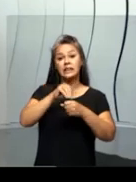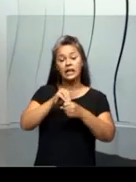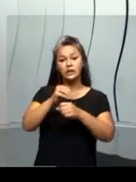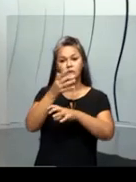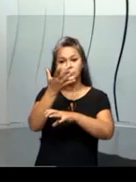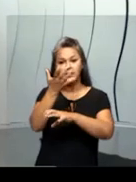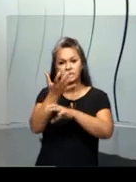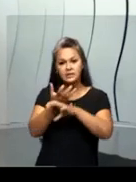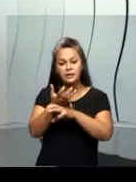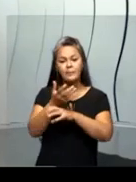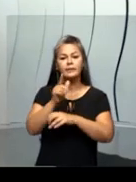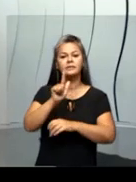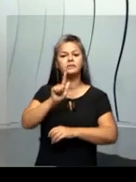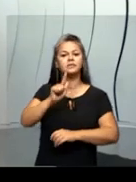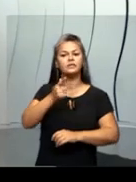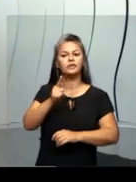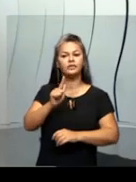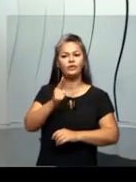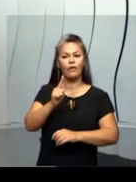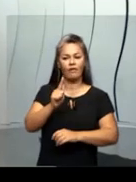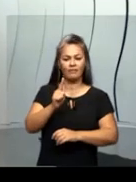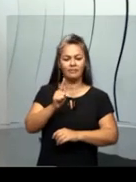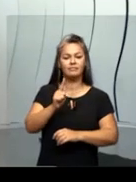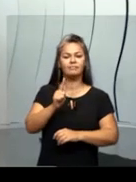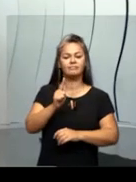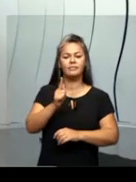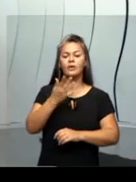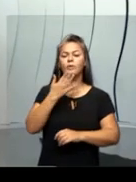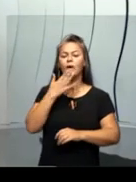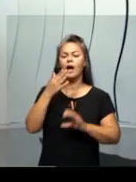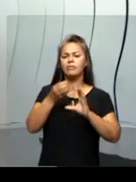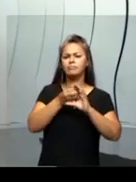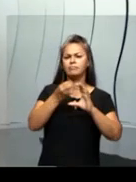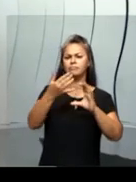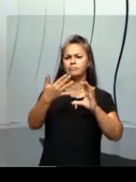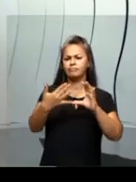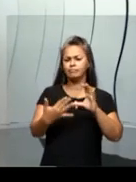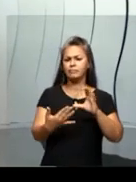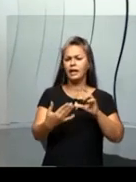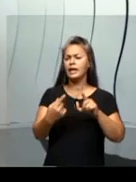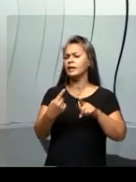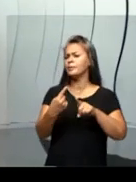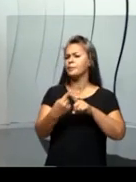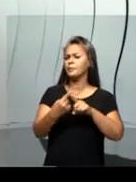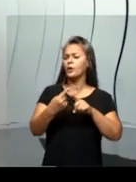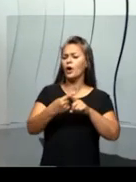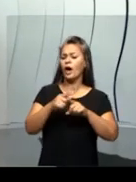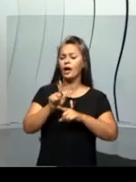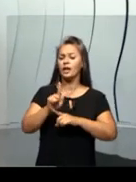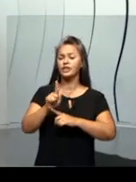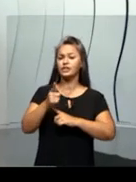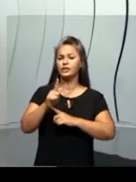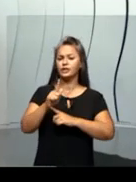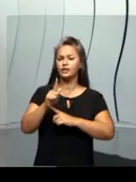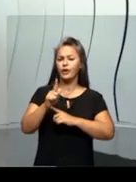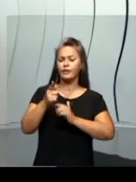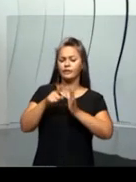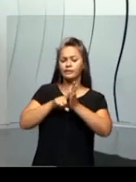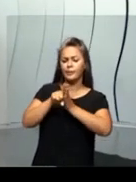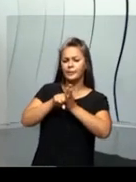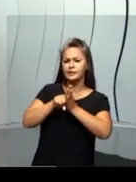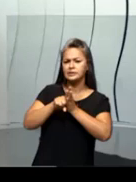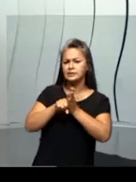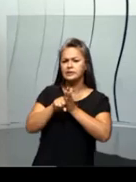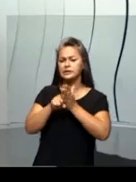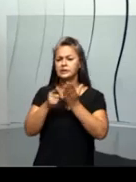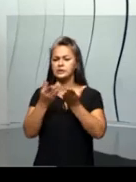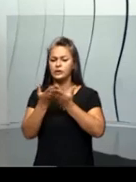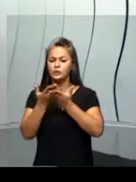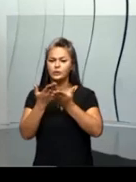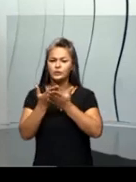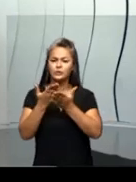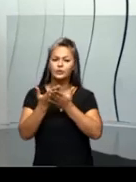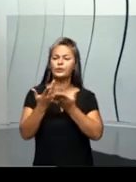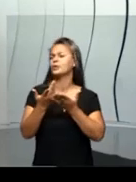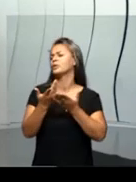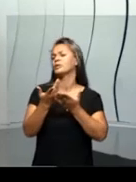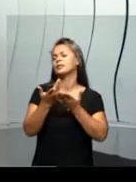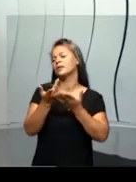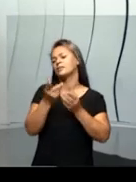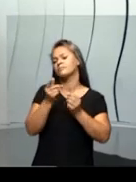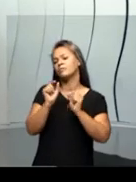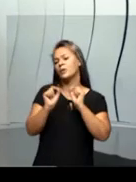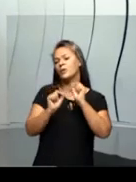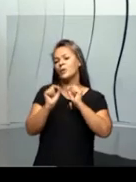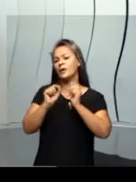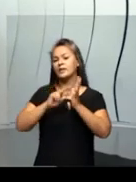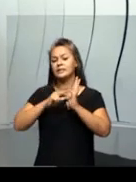importância, né? O que a geografia se utiliza muito dessa cartografia para entender essa questão das relações, a questão de